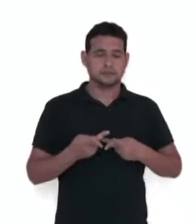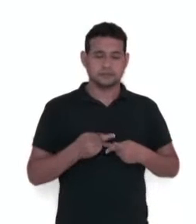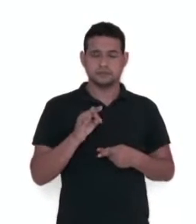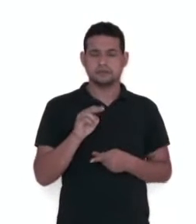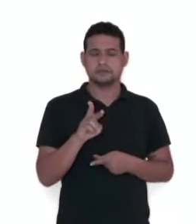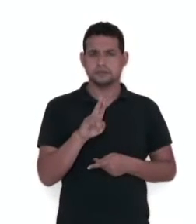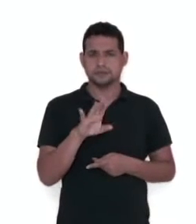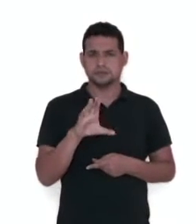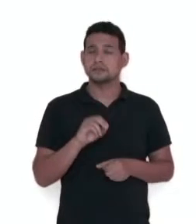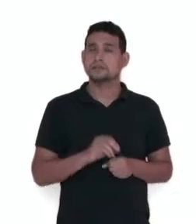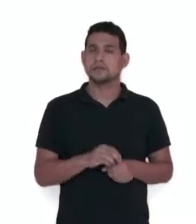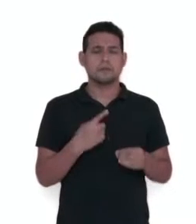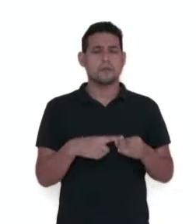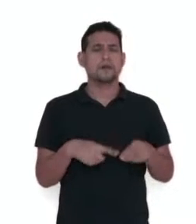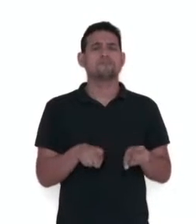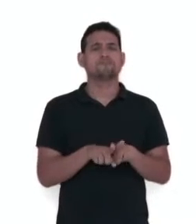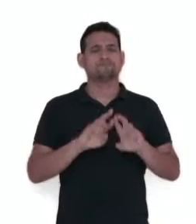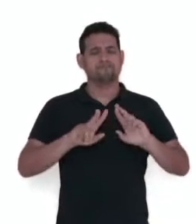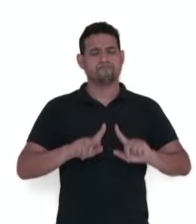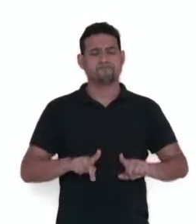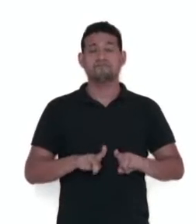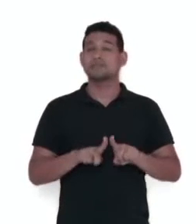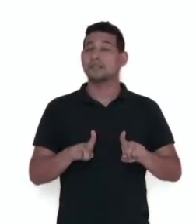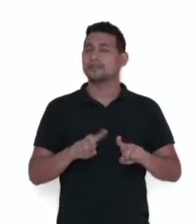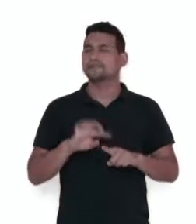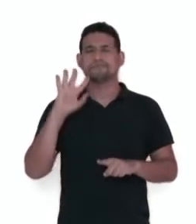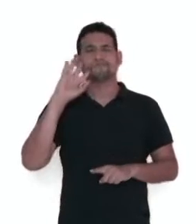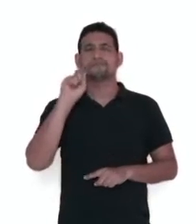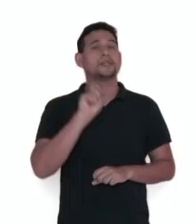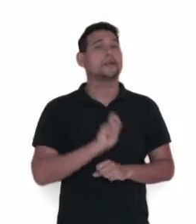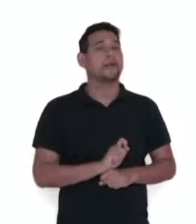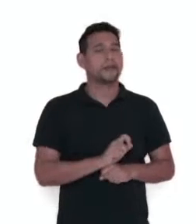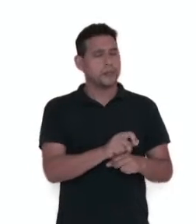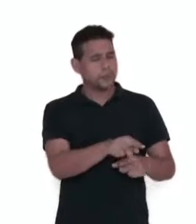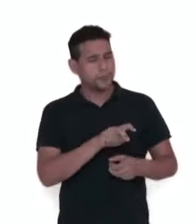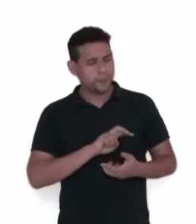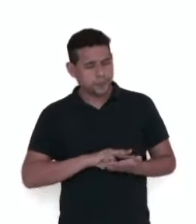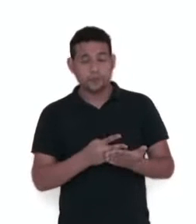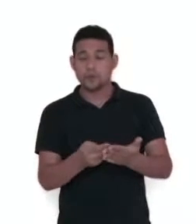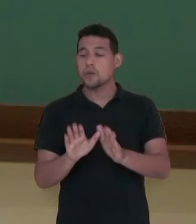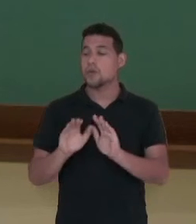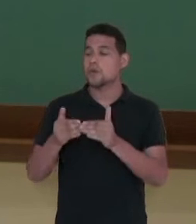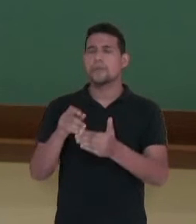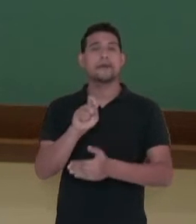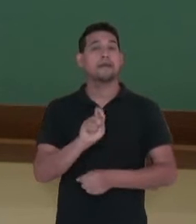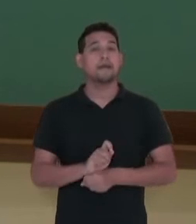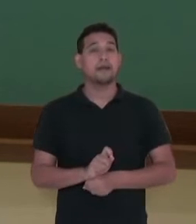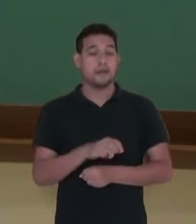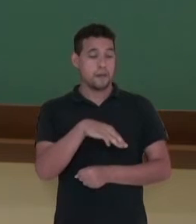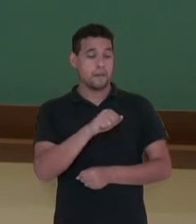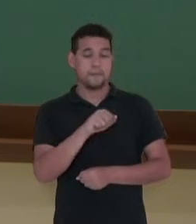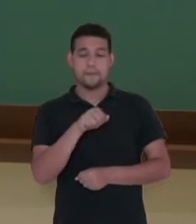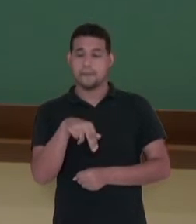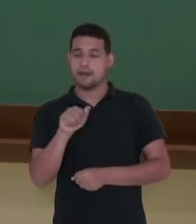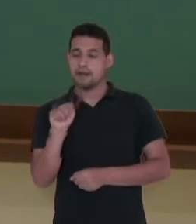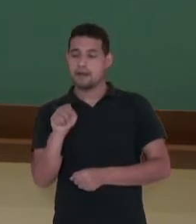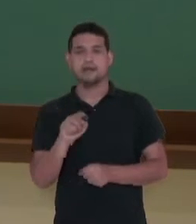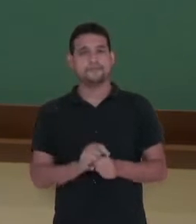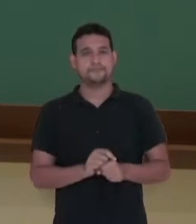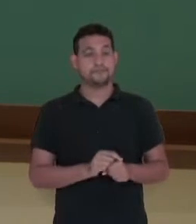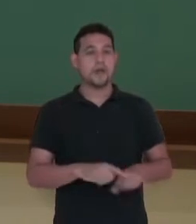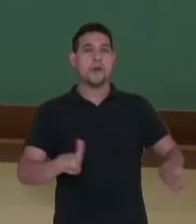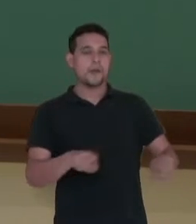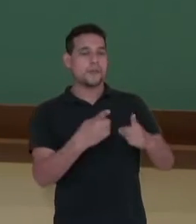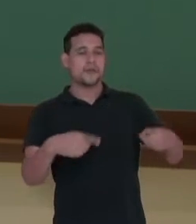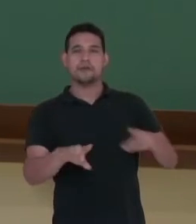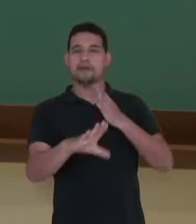al municipio de San Blas y desde luego interpretada por el grupo Maná. Então essa canção,